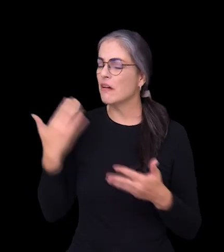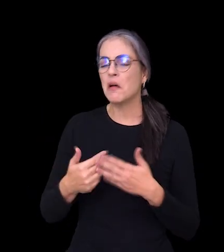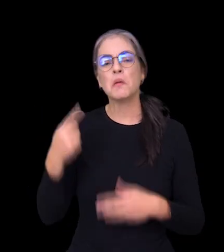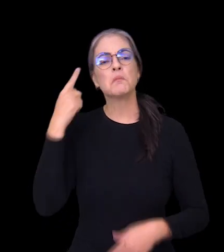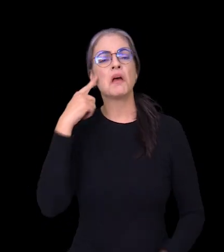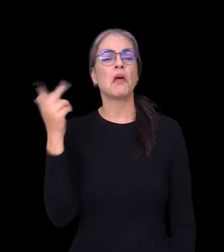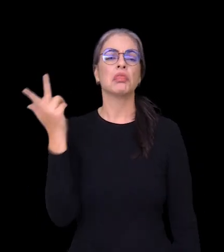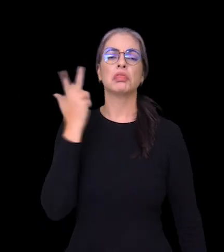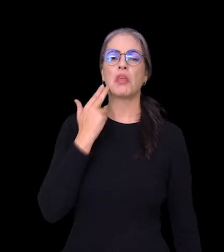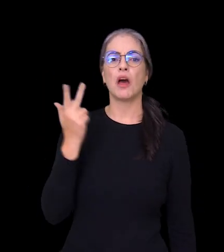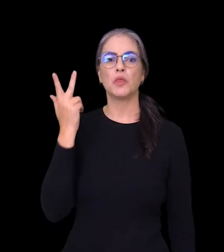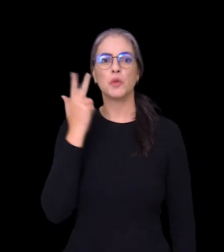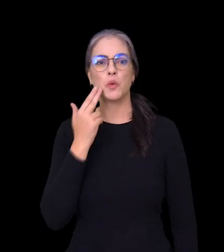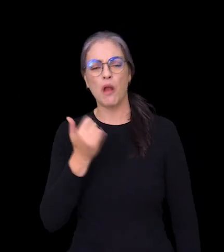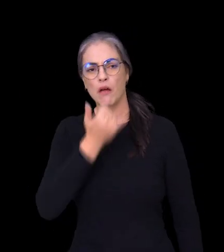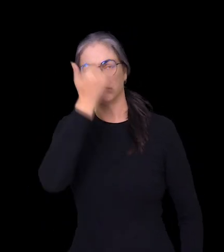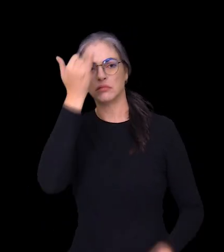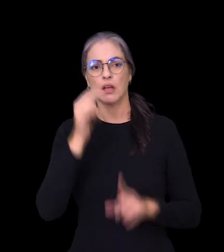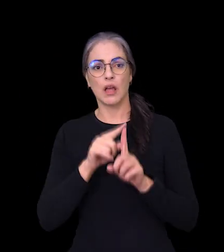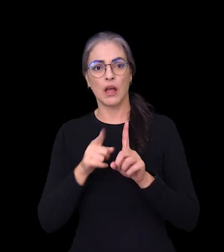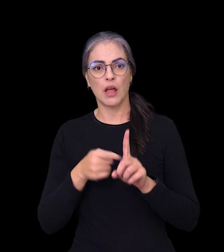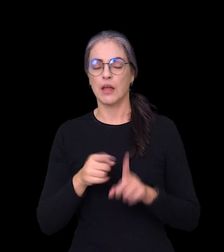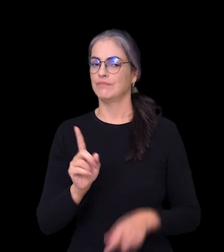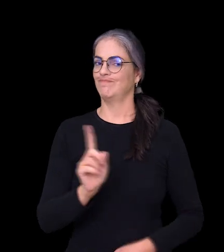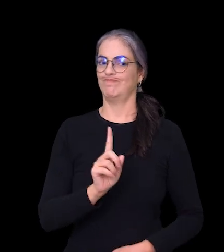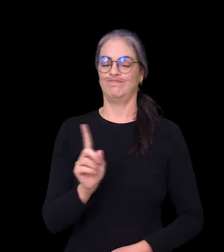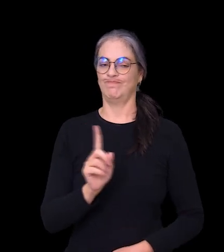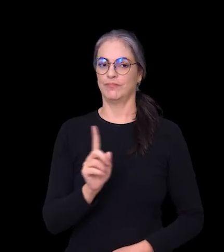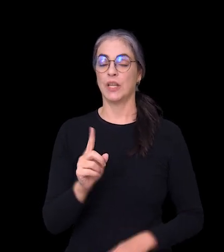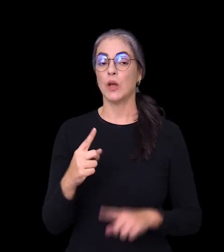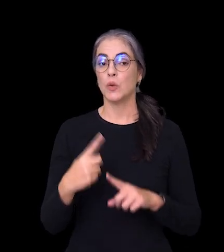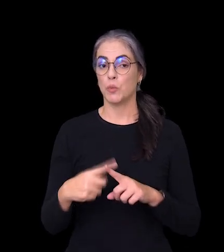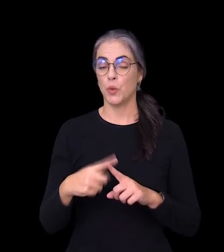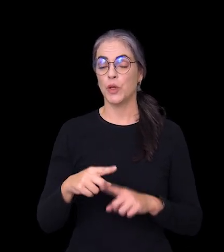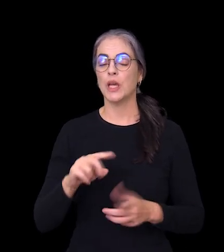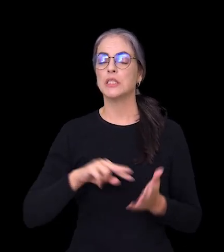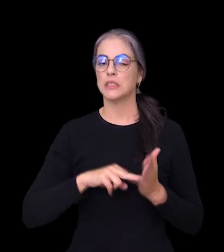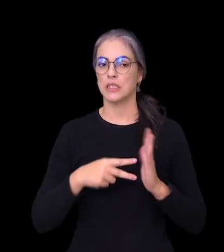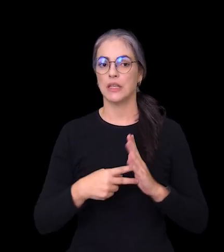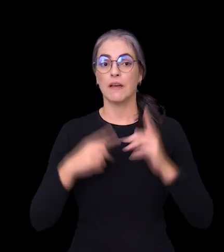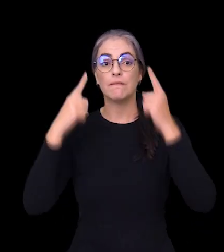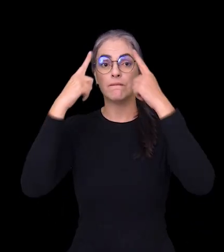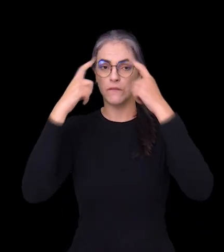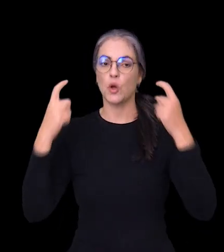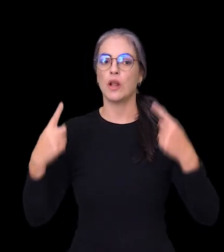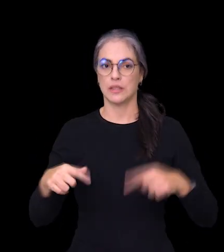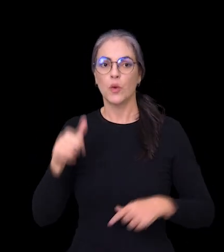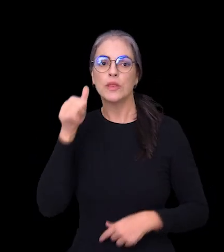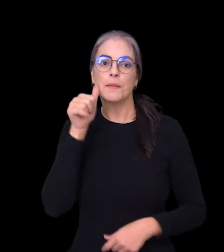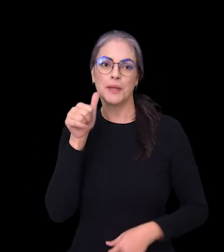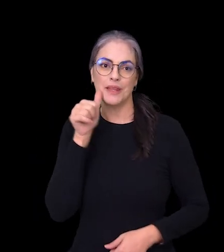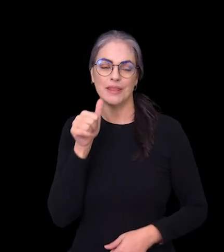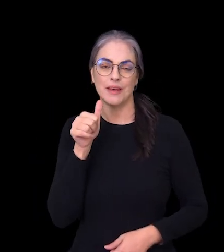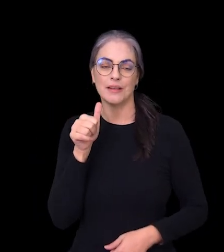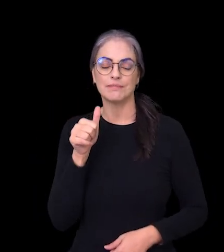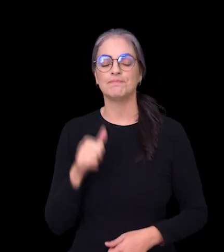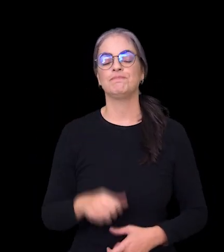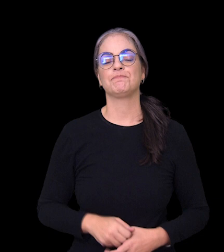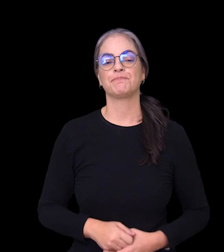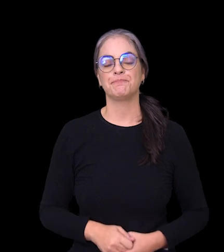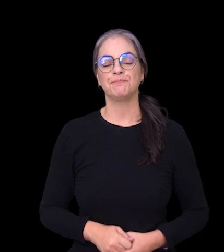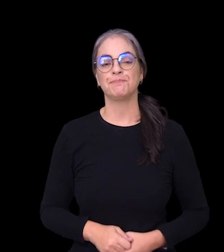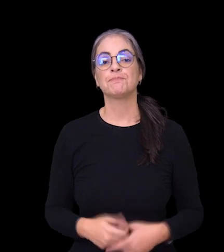adolescência, que na verdade é uma violência cometida contra as mulheres, as meninas, que são meninas. Então